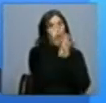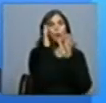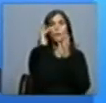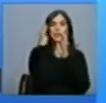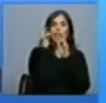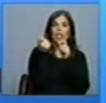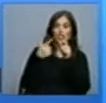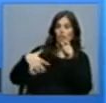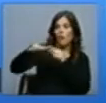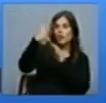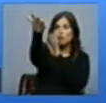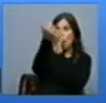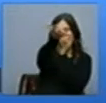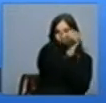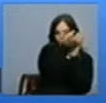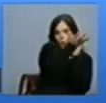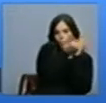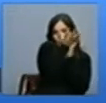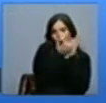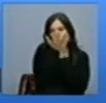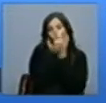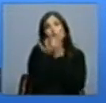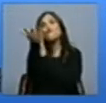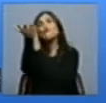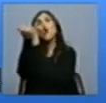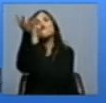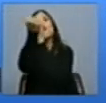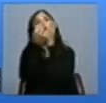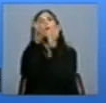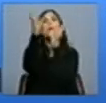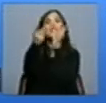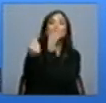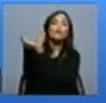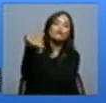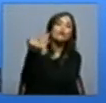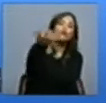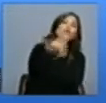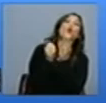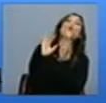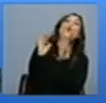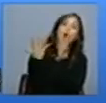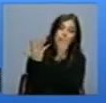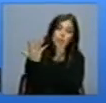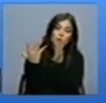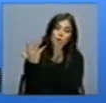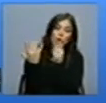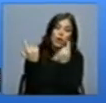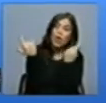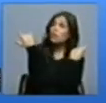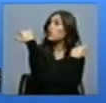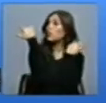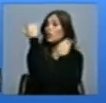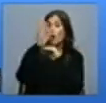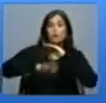sua volta. E, à medida que vai comendo material, que vai sugando material, quando chega a um limite